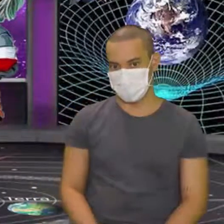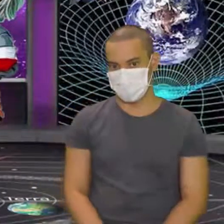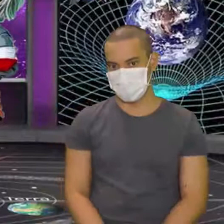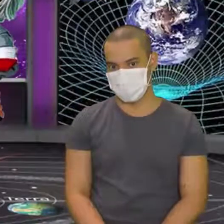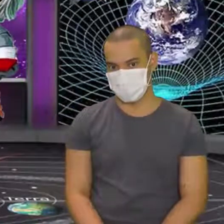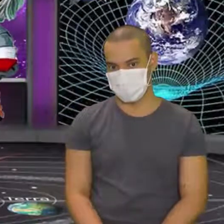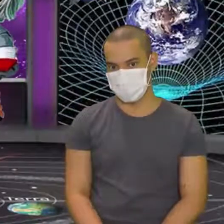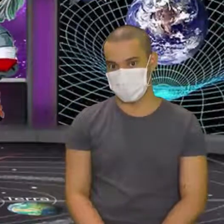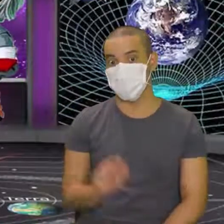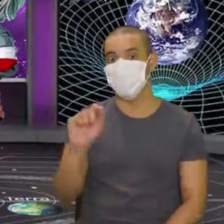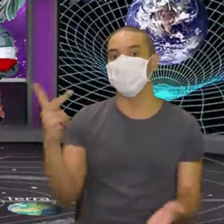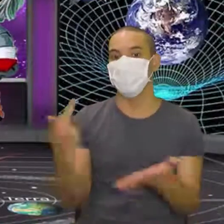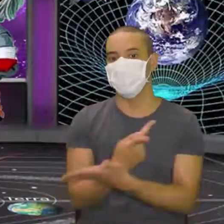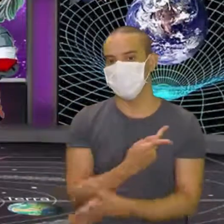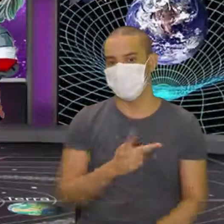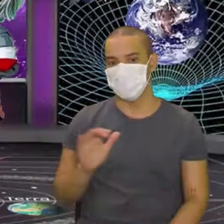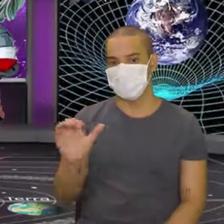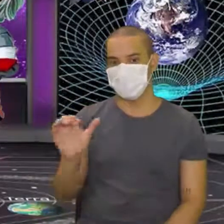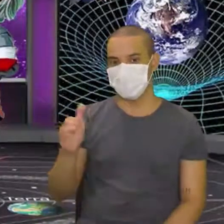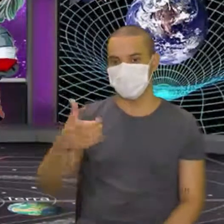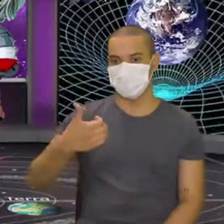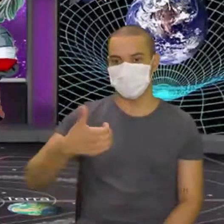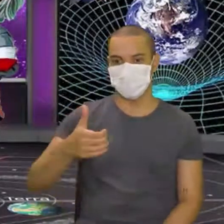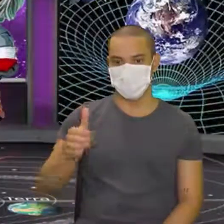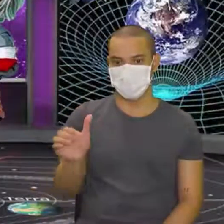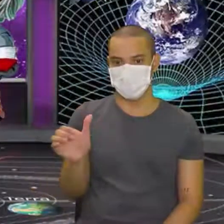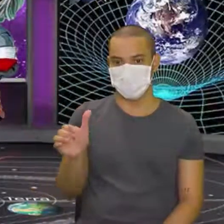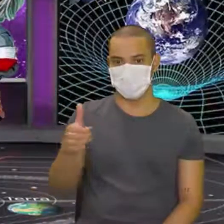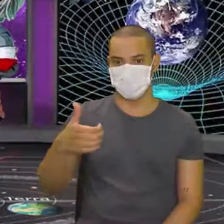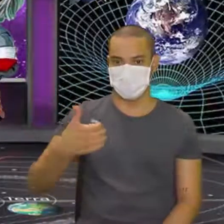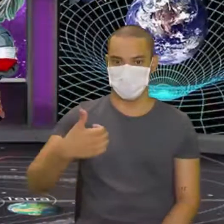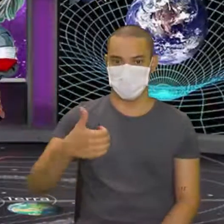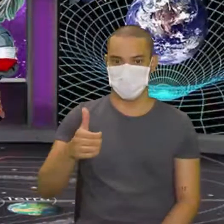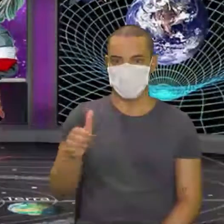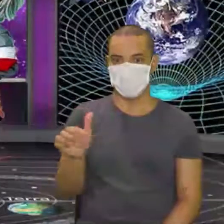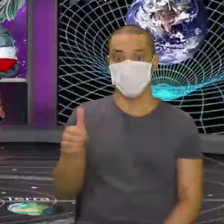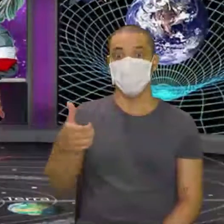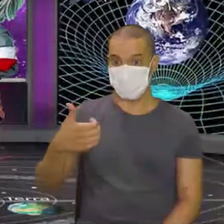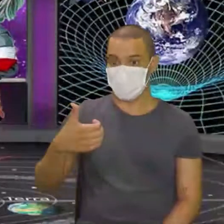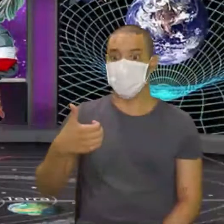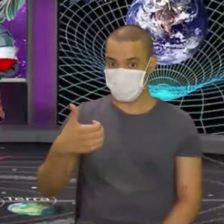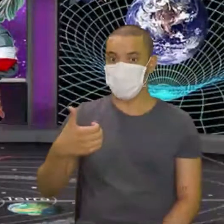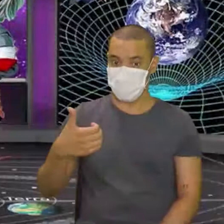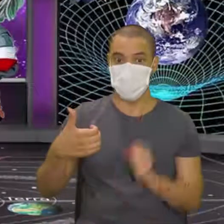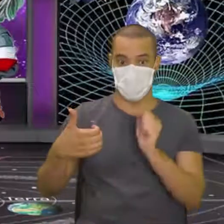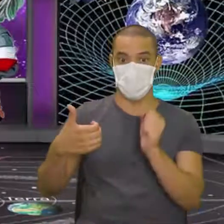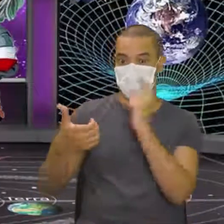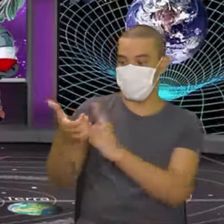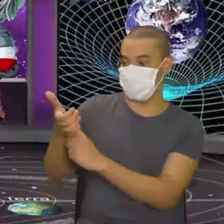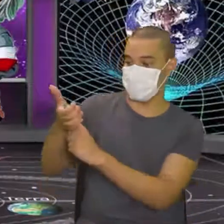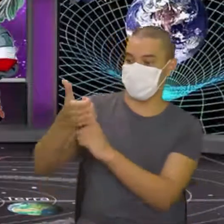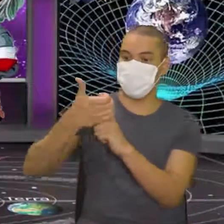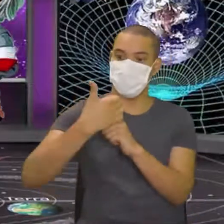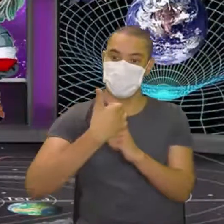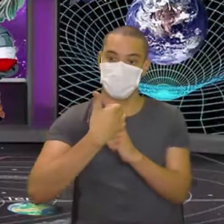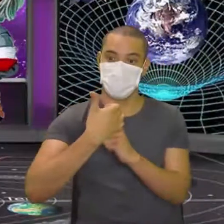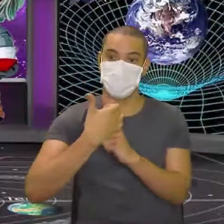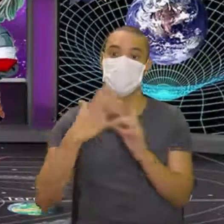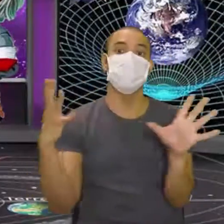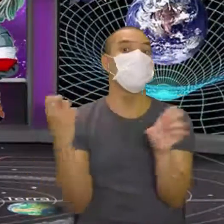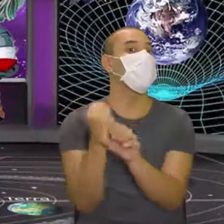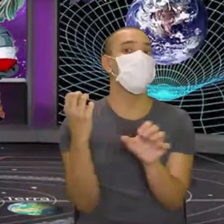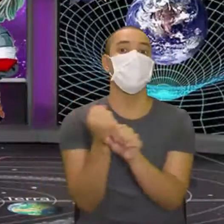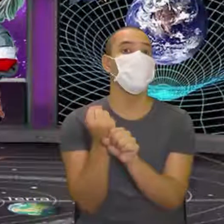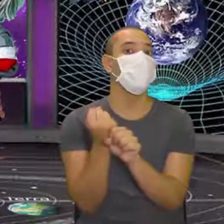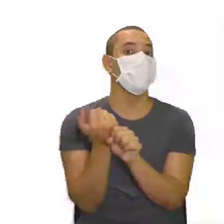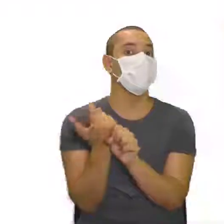olha só o que vai acontecer. Esse aqui é o sentido, então a gente pode fazer o sentido pela regra da mão direita. E calcular, pessoal?